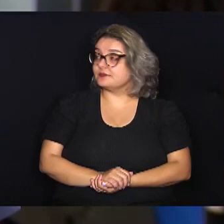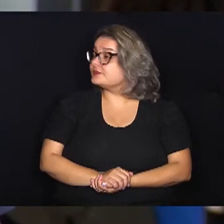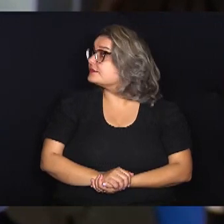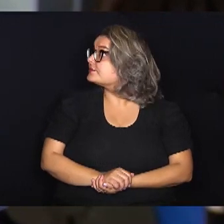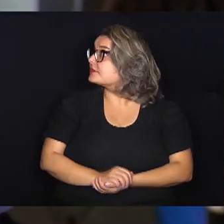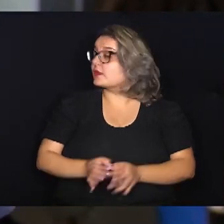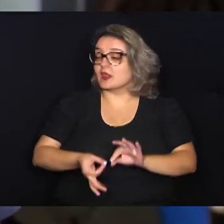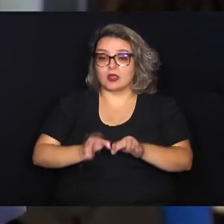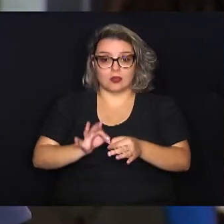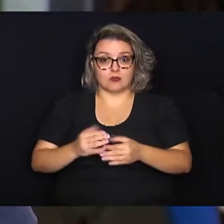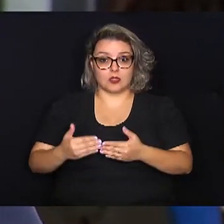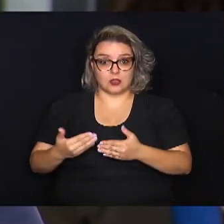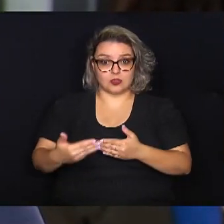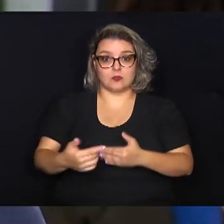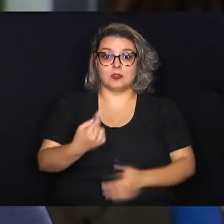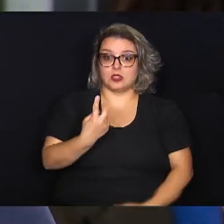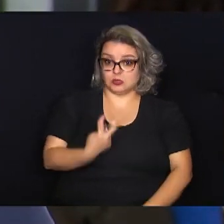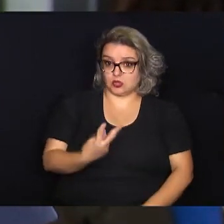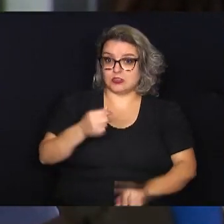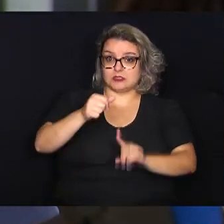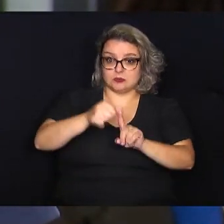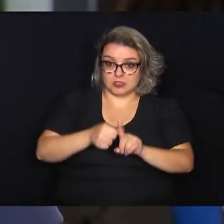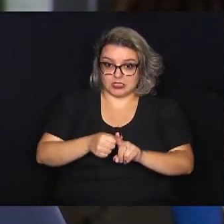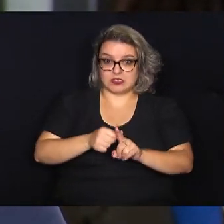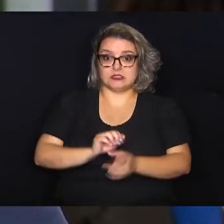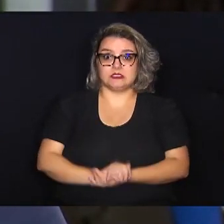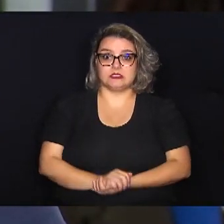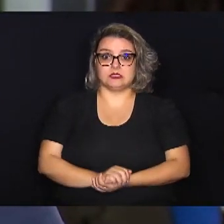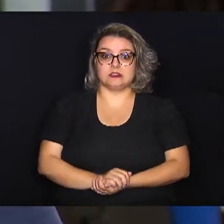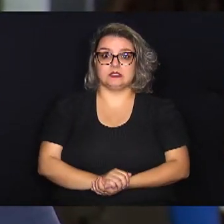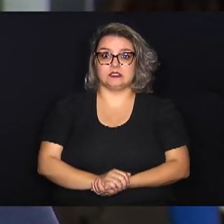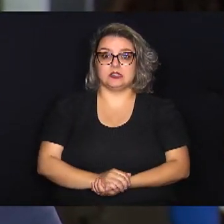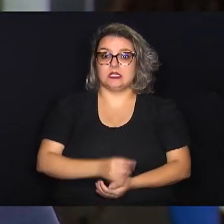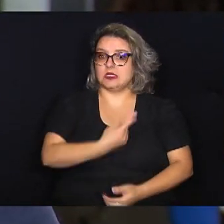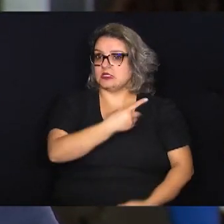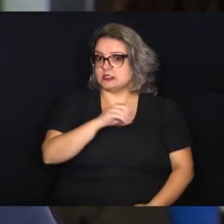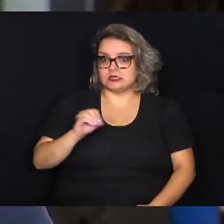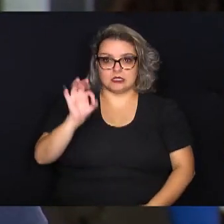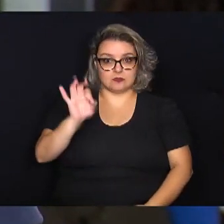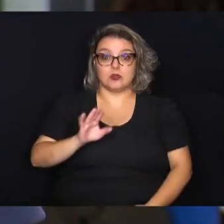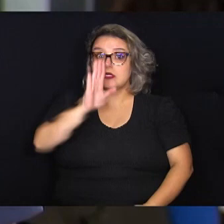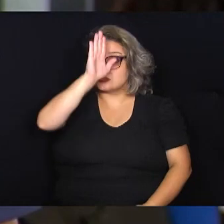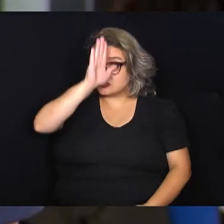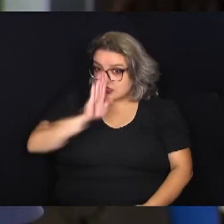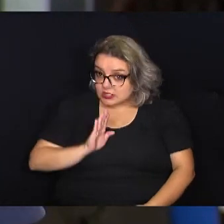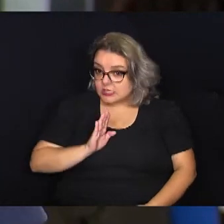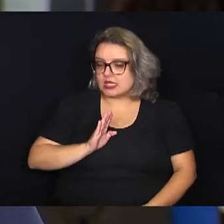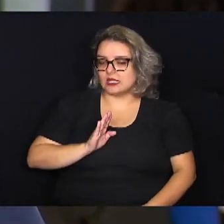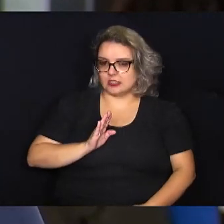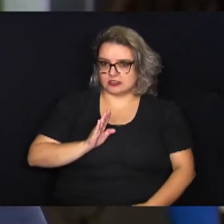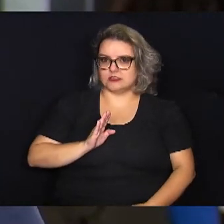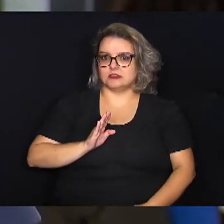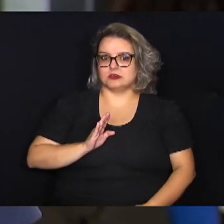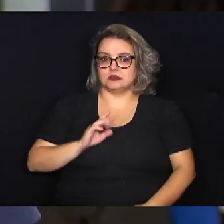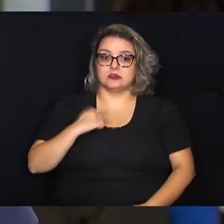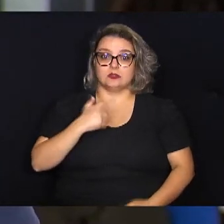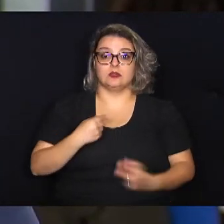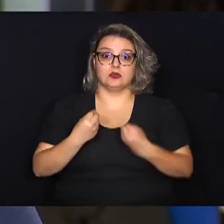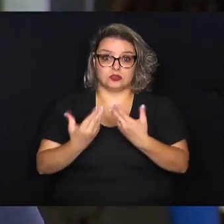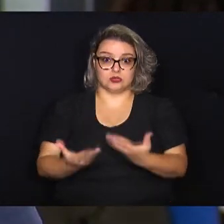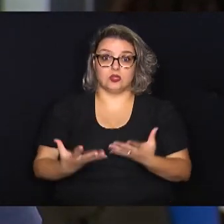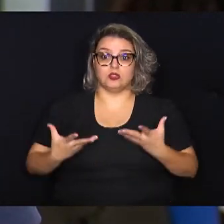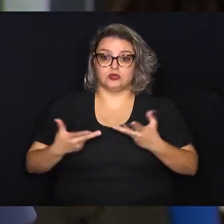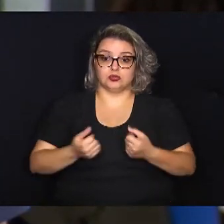de aproximadamente 2 meses, ela é 100% gratuita. Tá? Então nós oferecemos aqui